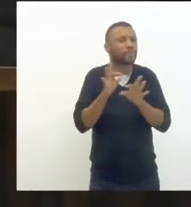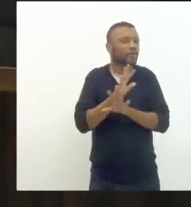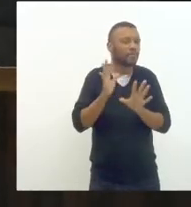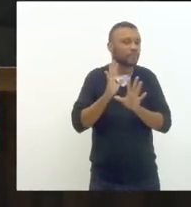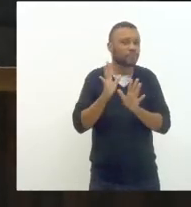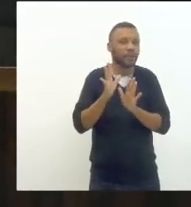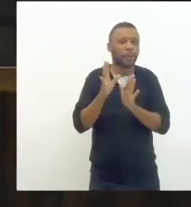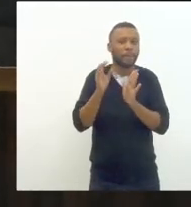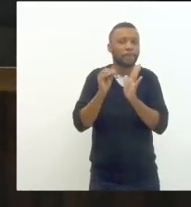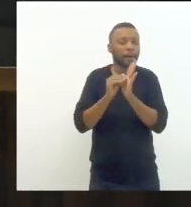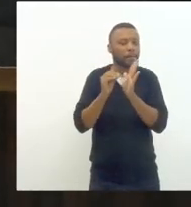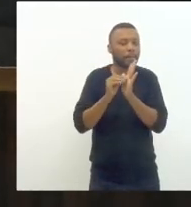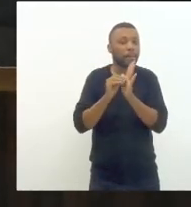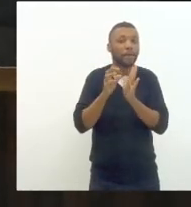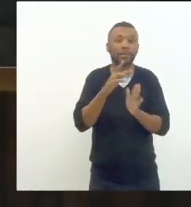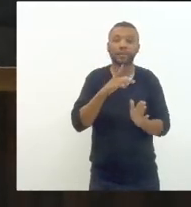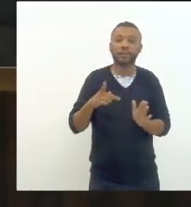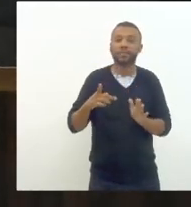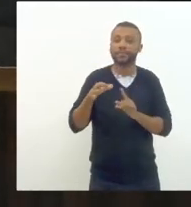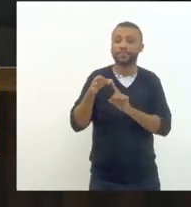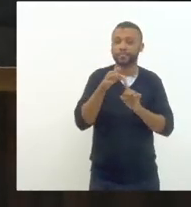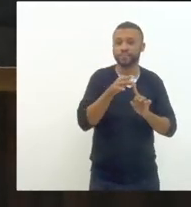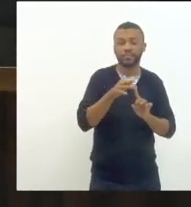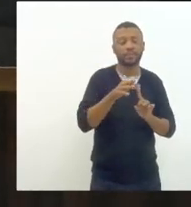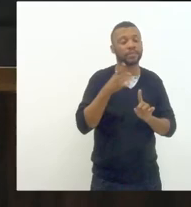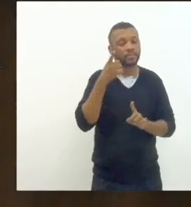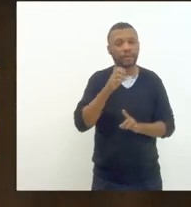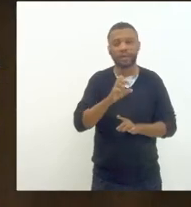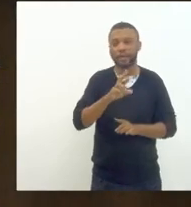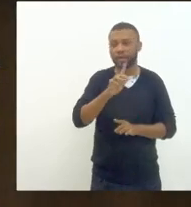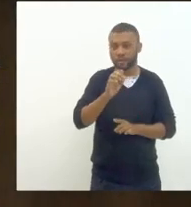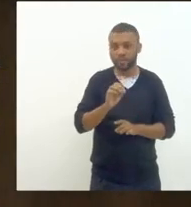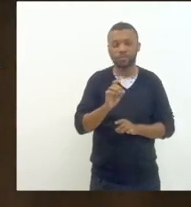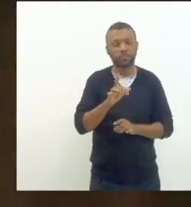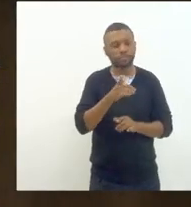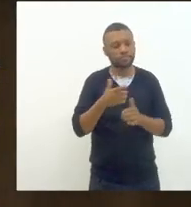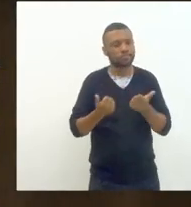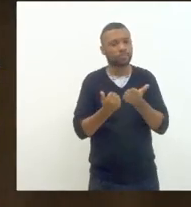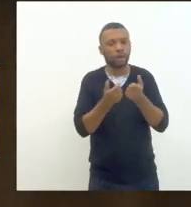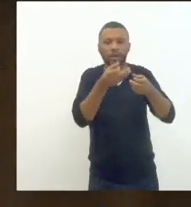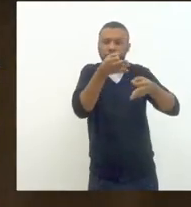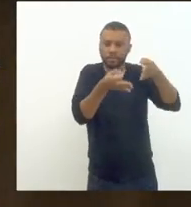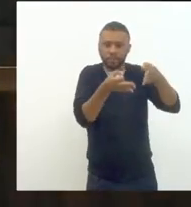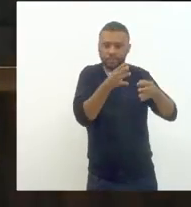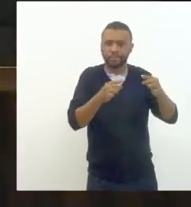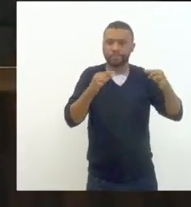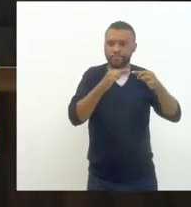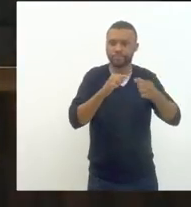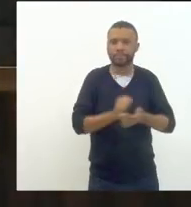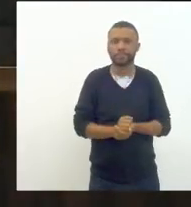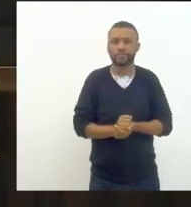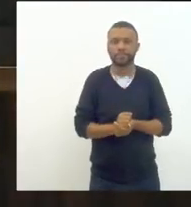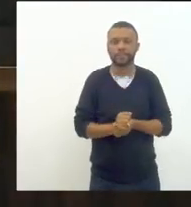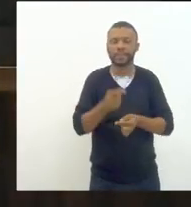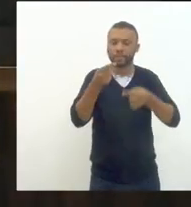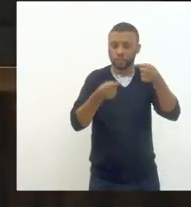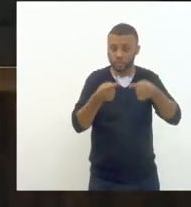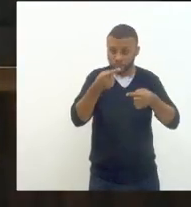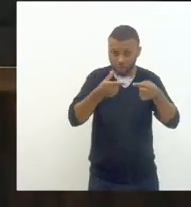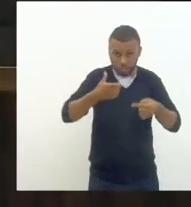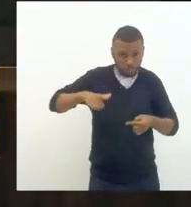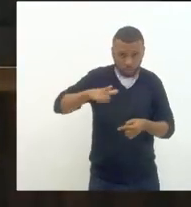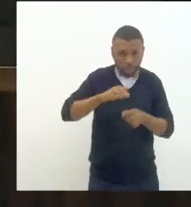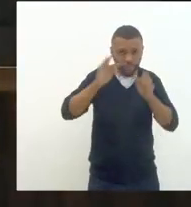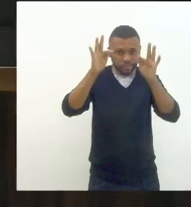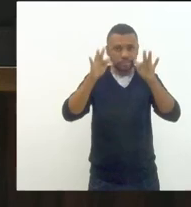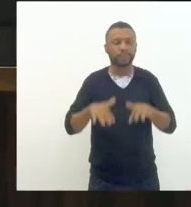emitir parecer, a presidência designa relator, o deputado Sérgio Lobach. Pela juridicidade, presidente. Com parecer emitido em discussão, não